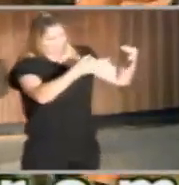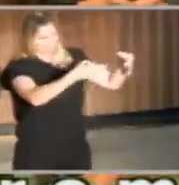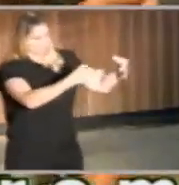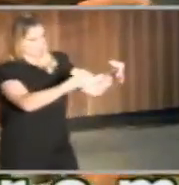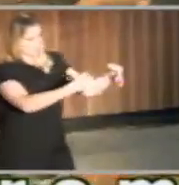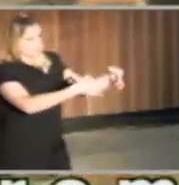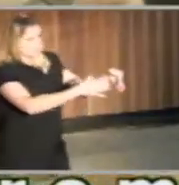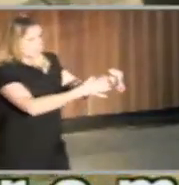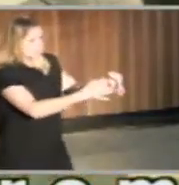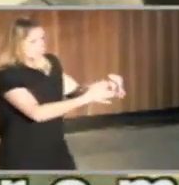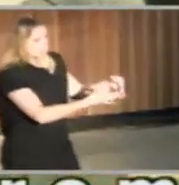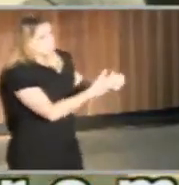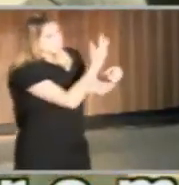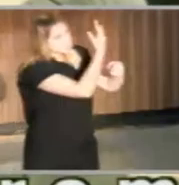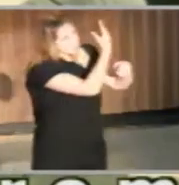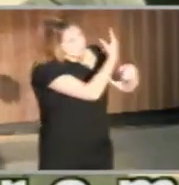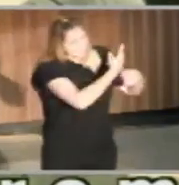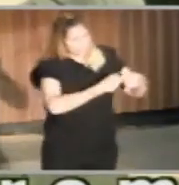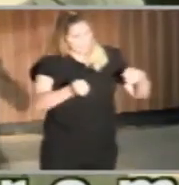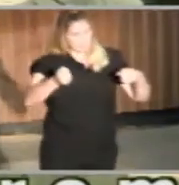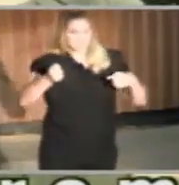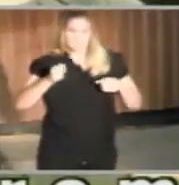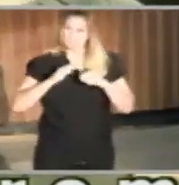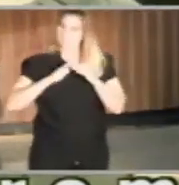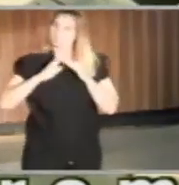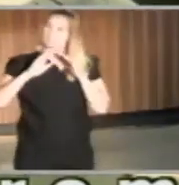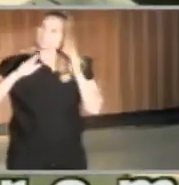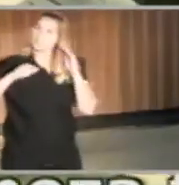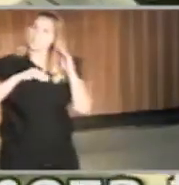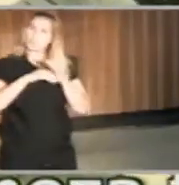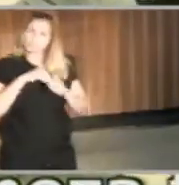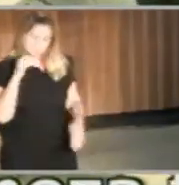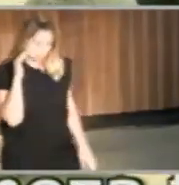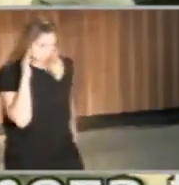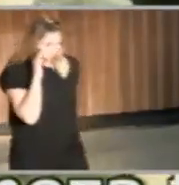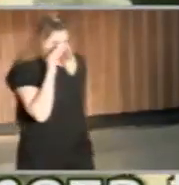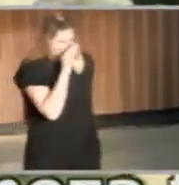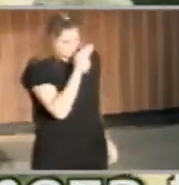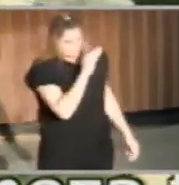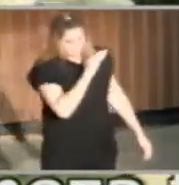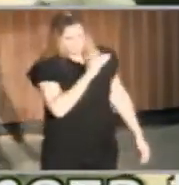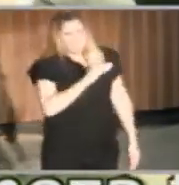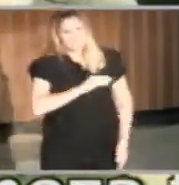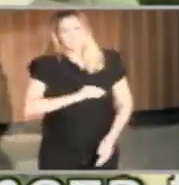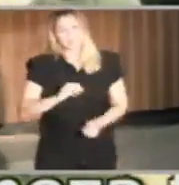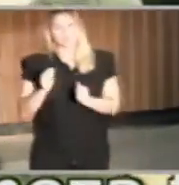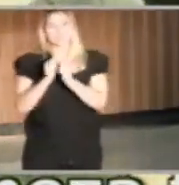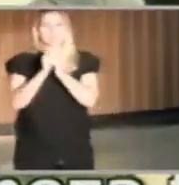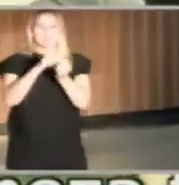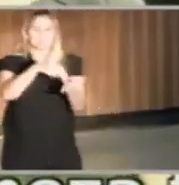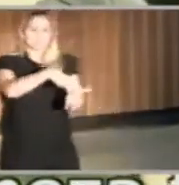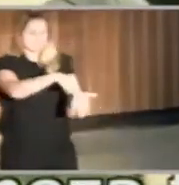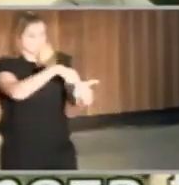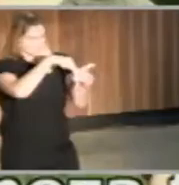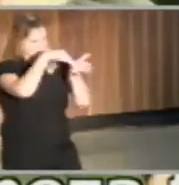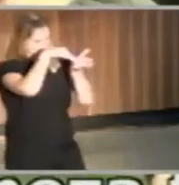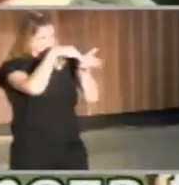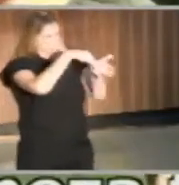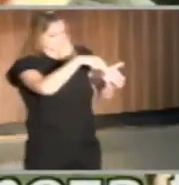caminho de vencer o mal com